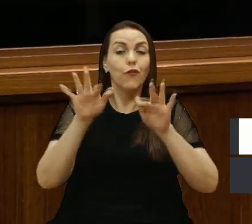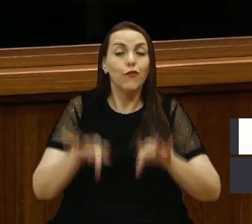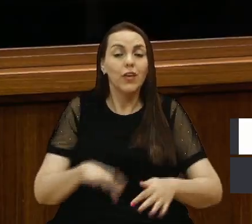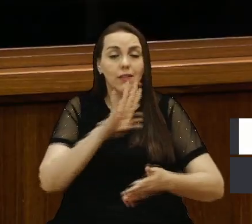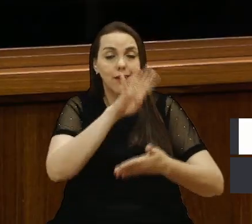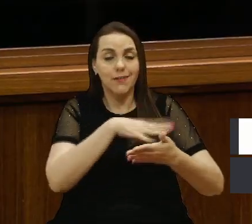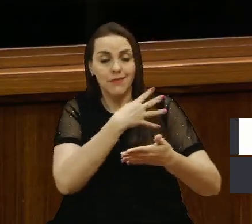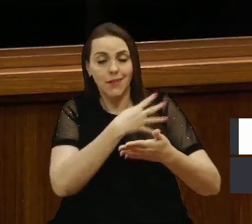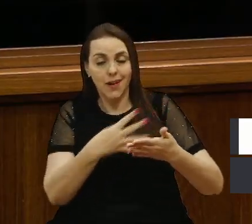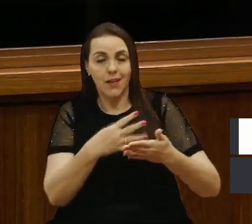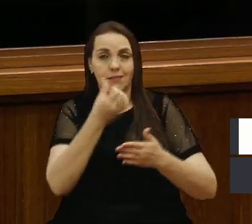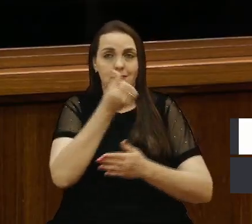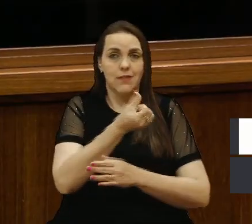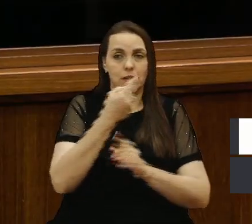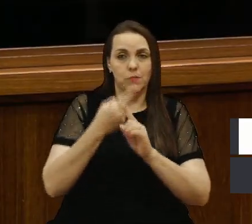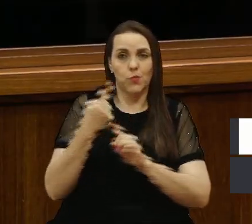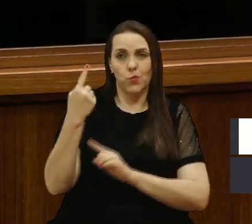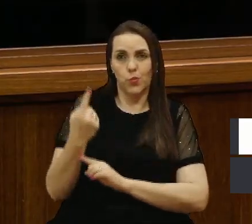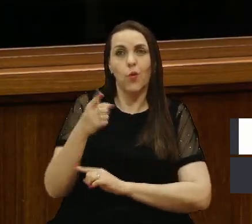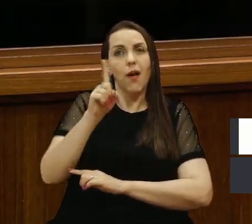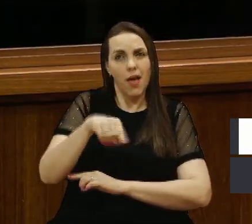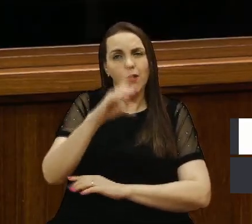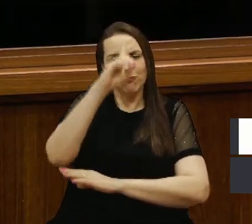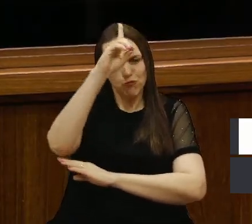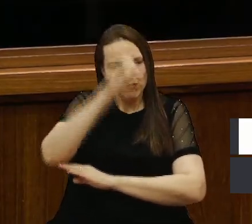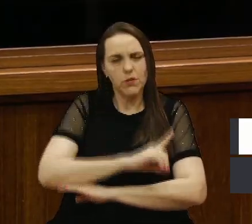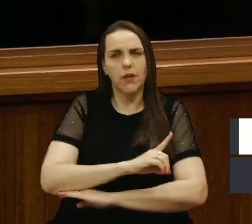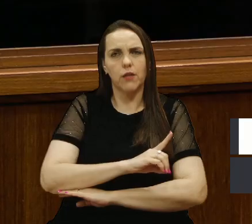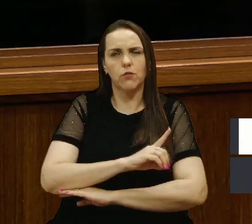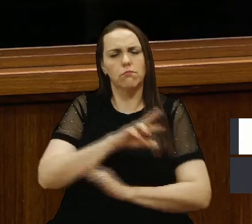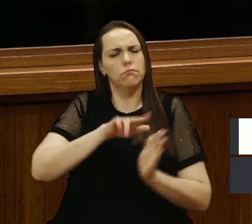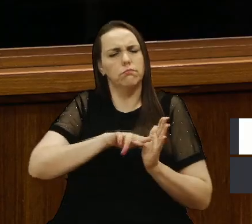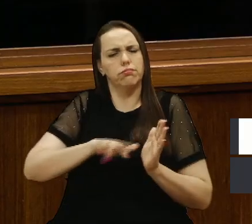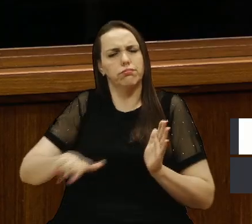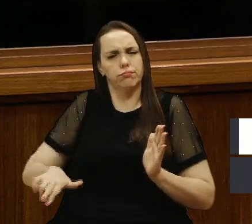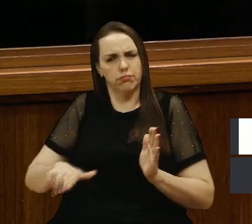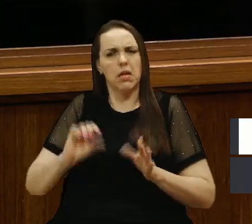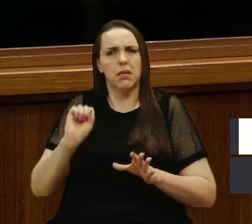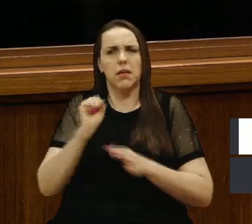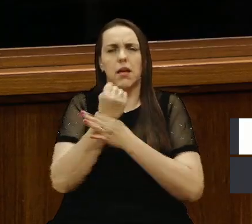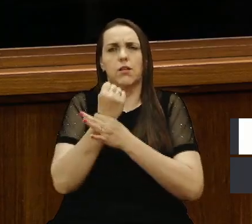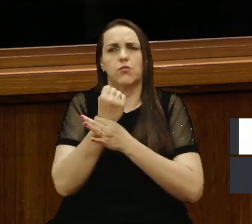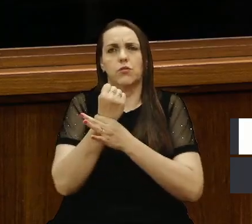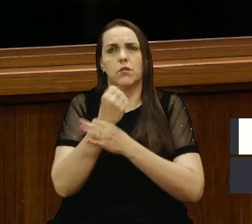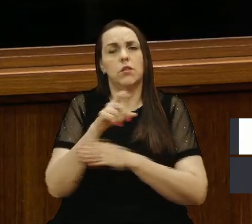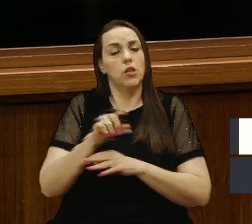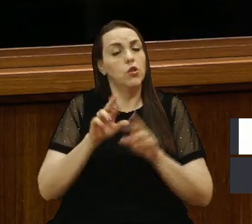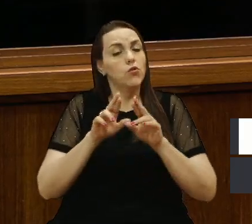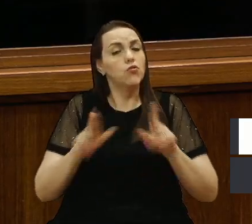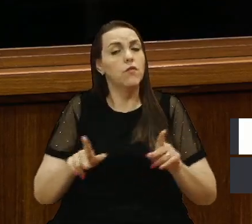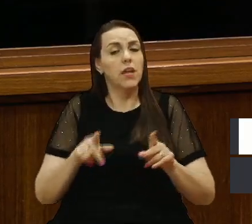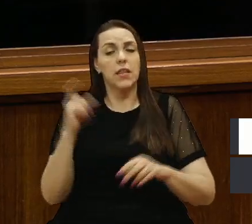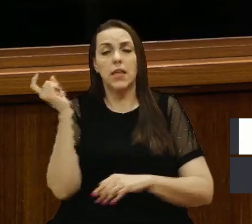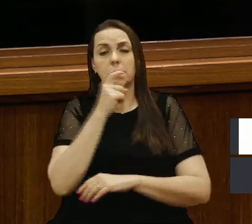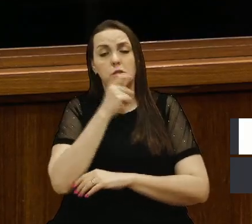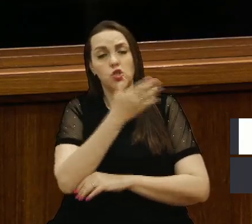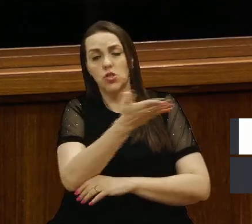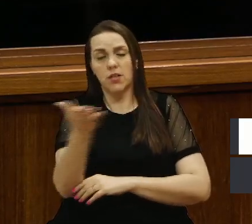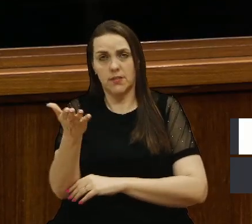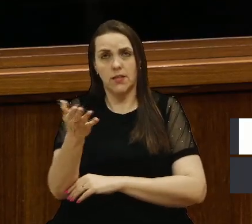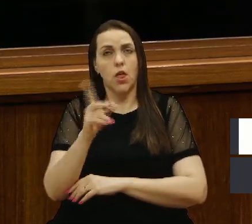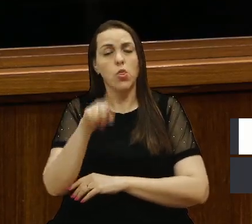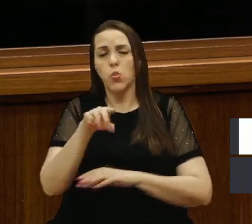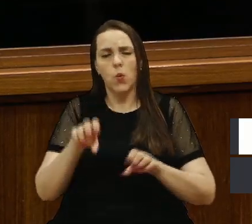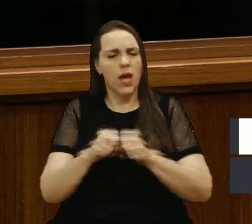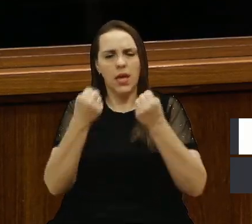escala 6x1 é um direito, igual vários outros que já foram garantidos e que, diferente das falácias, não quebraram